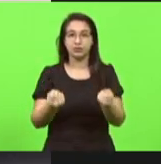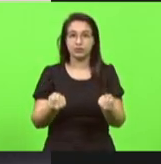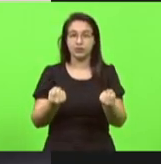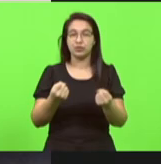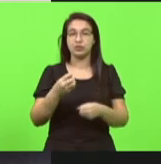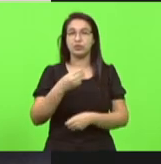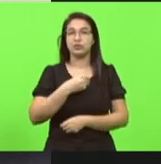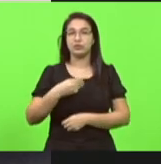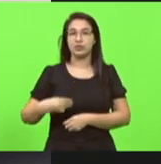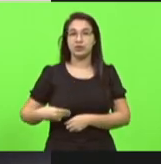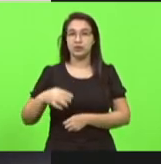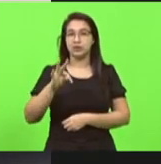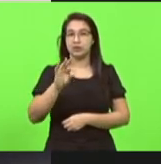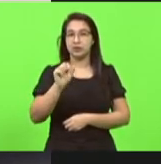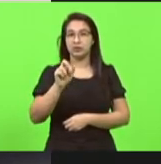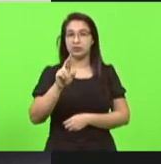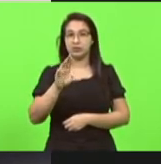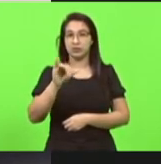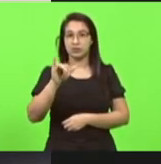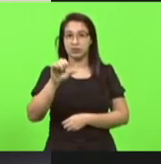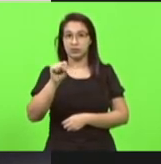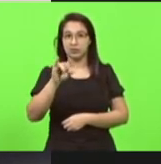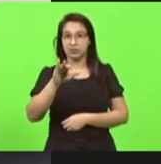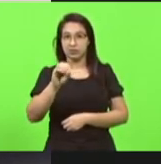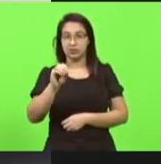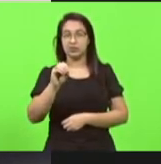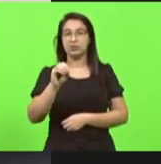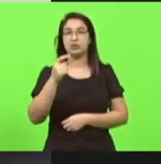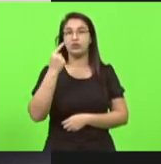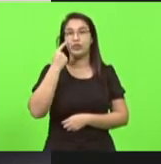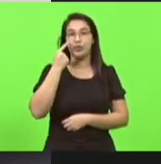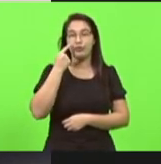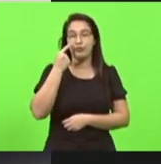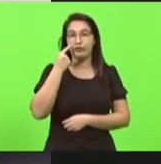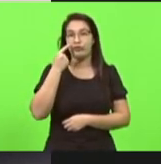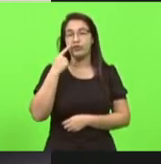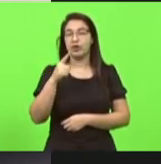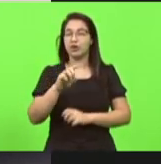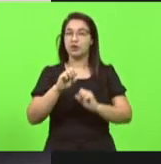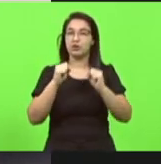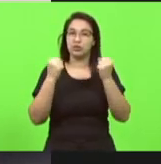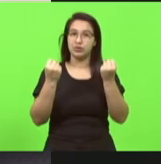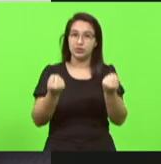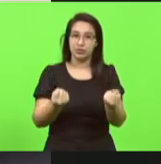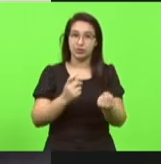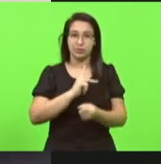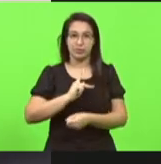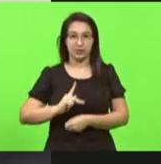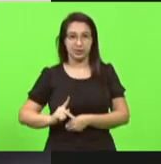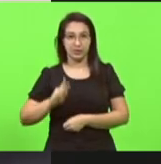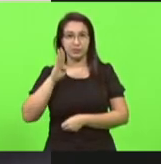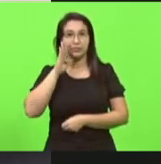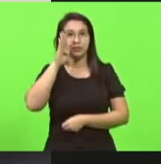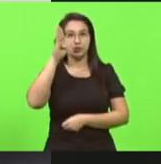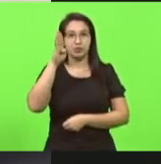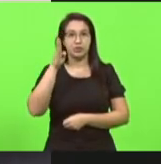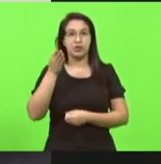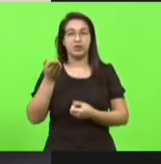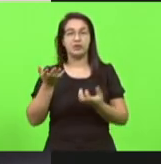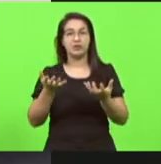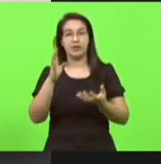Tarcísio também estava presente. Então, nós temos visto o esforço do presidente Bolsonaro para colocar o Brasil nos trilhos,